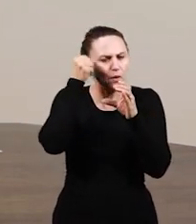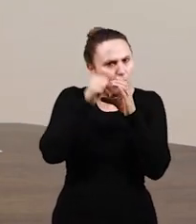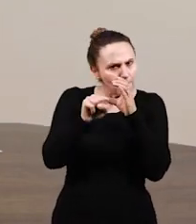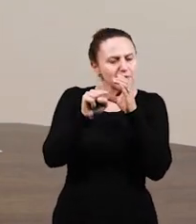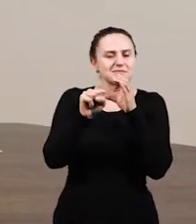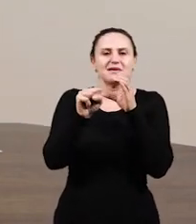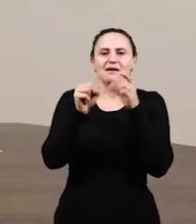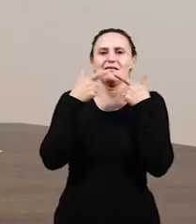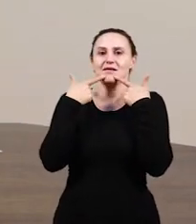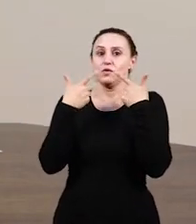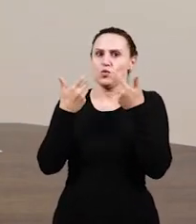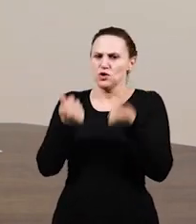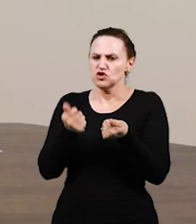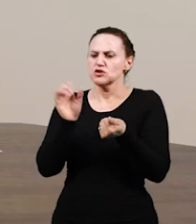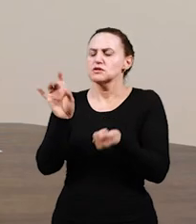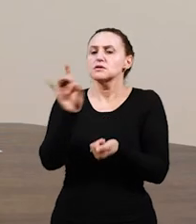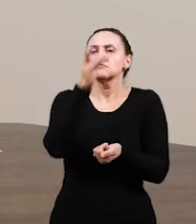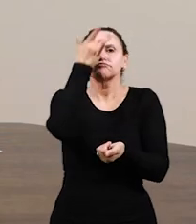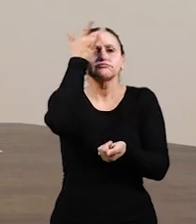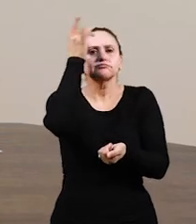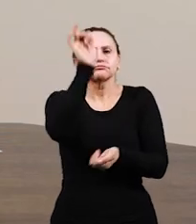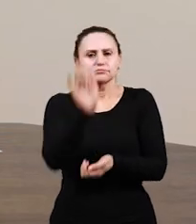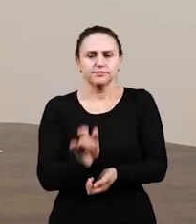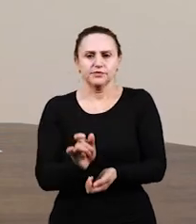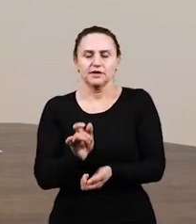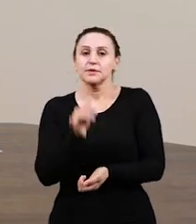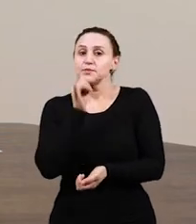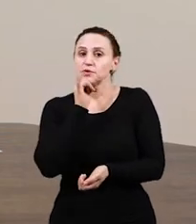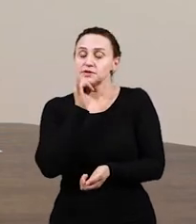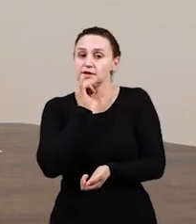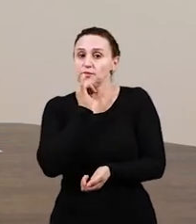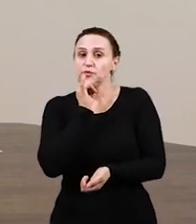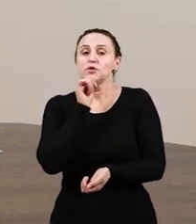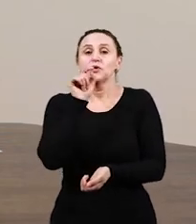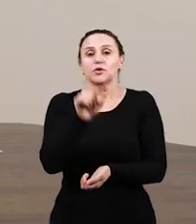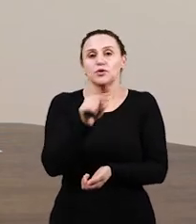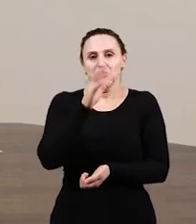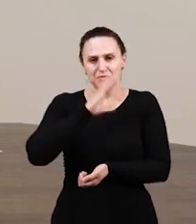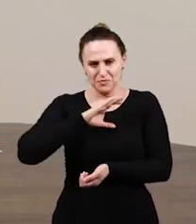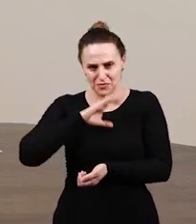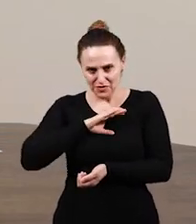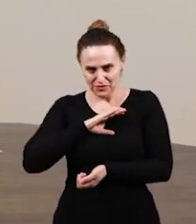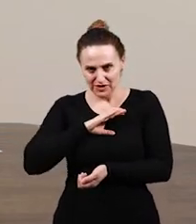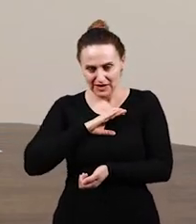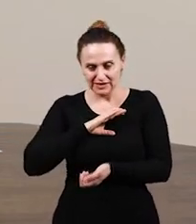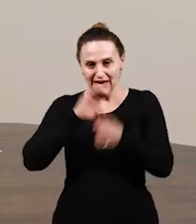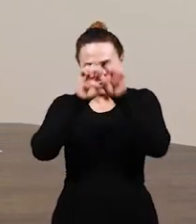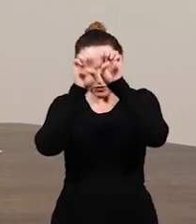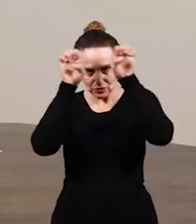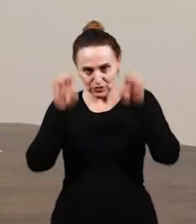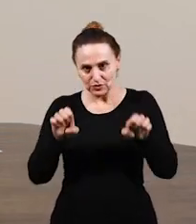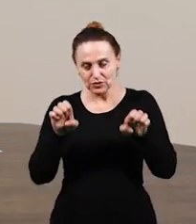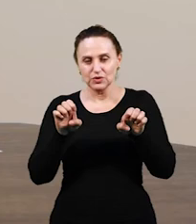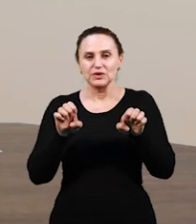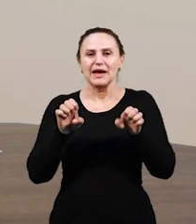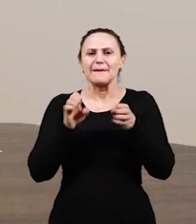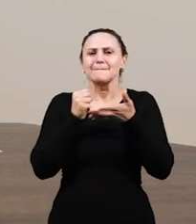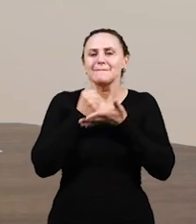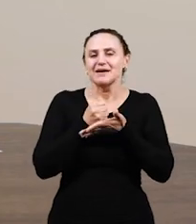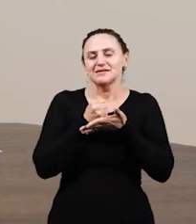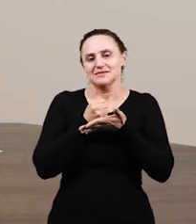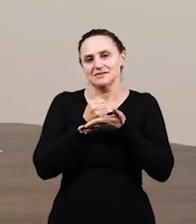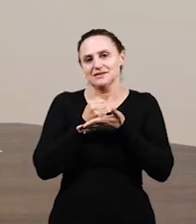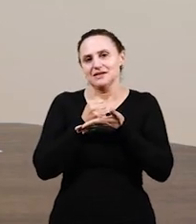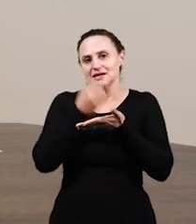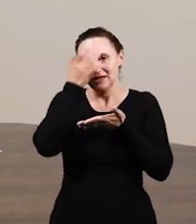do falante por exemplo no português a estrutura base O que é